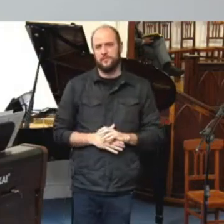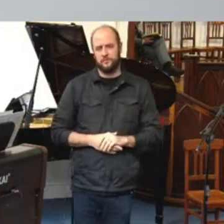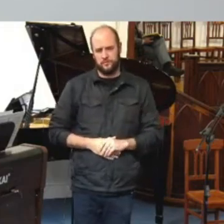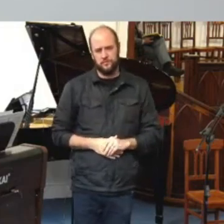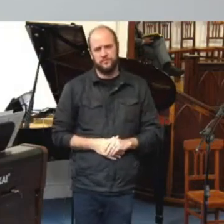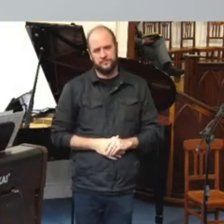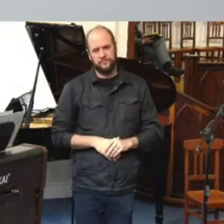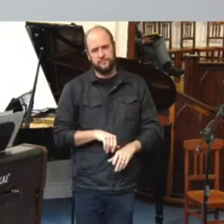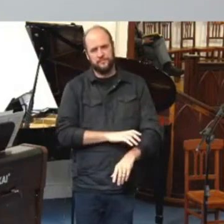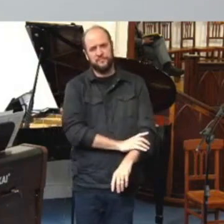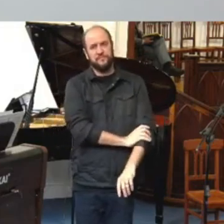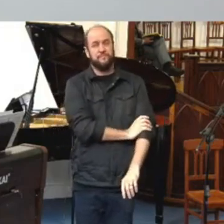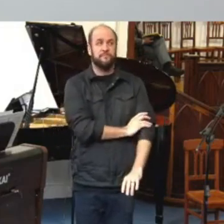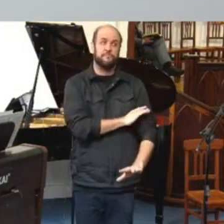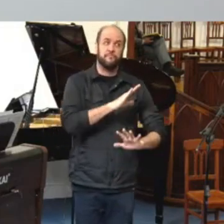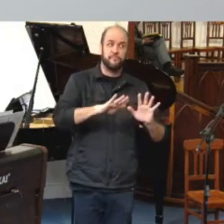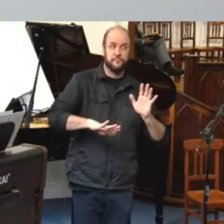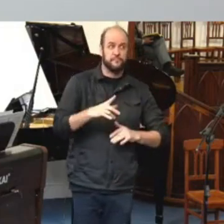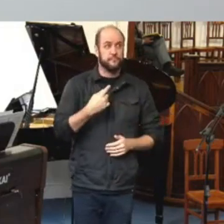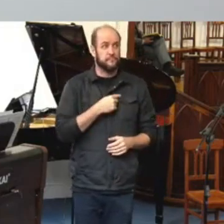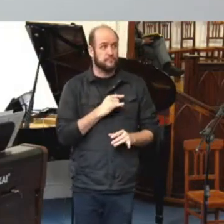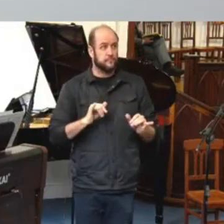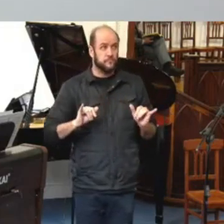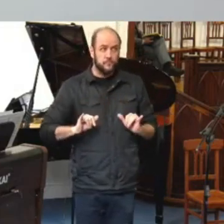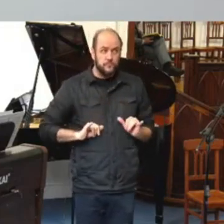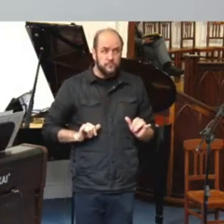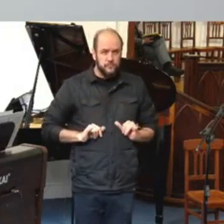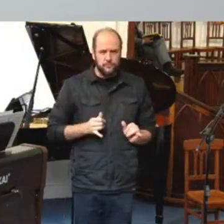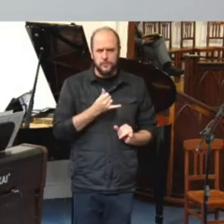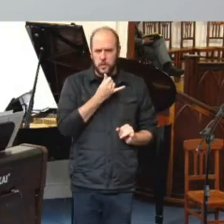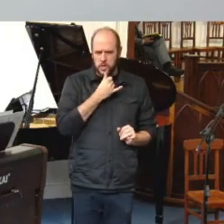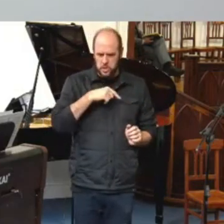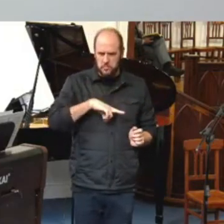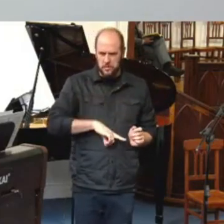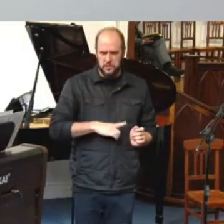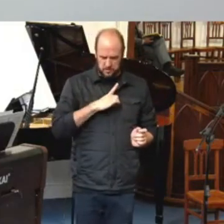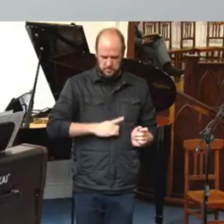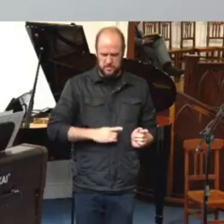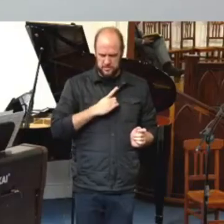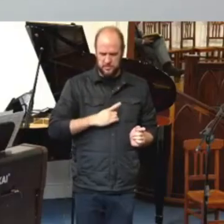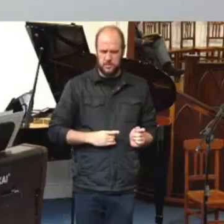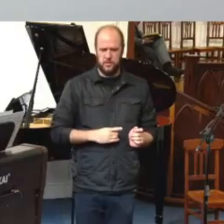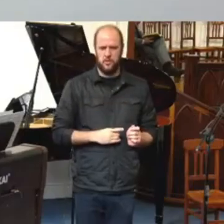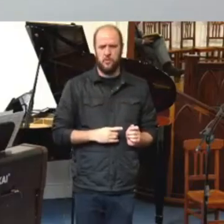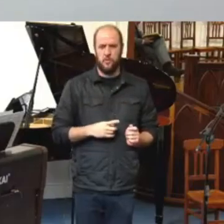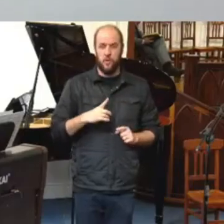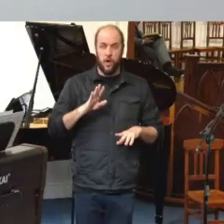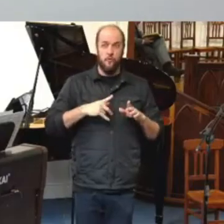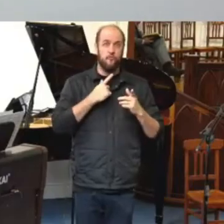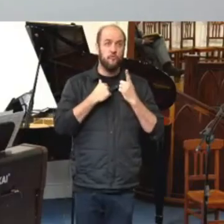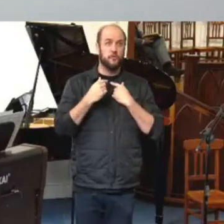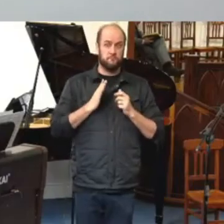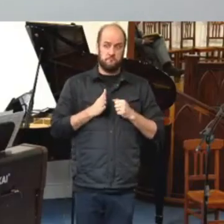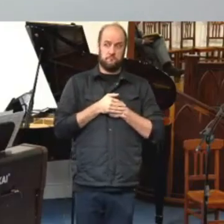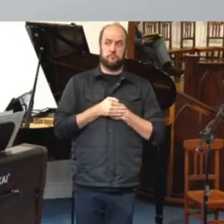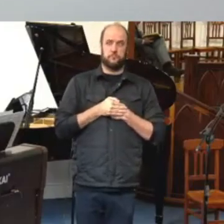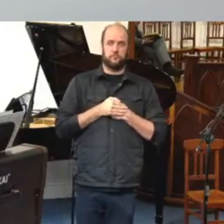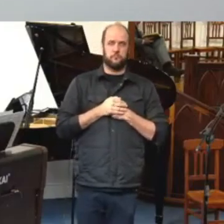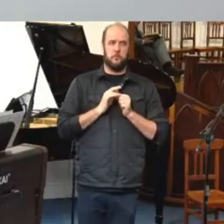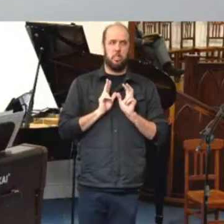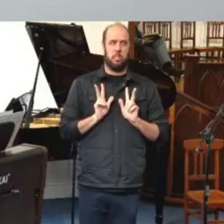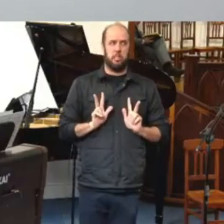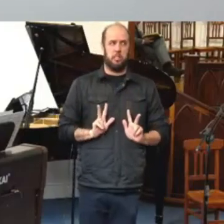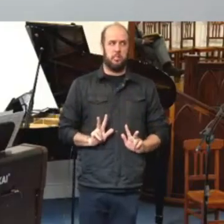Diferentemente do que é a nossa reação, porque quando nós estamos no sofrimento, em momentos depressivos, nós muitas vezes queremos nos esconder, não queremos,